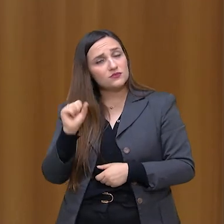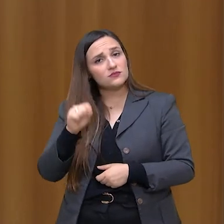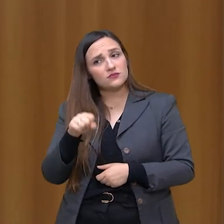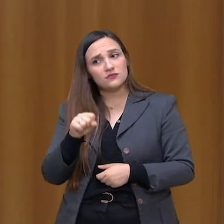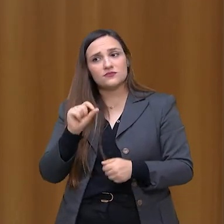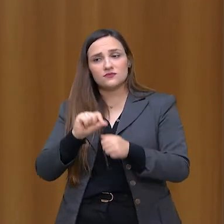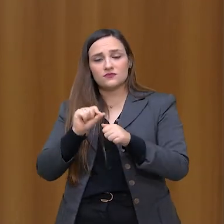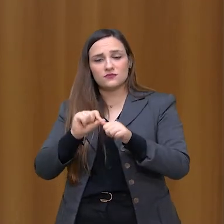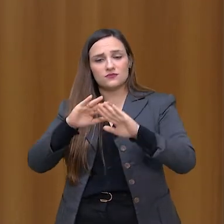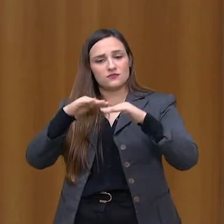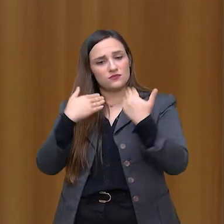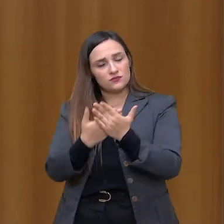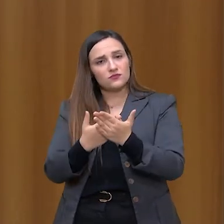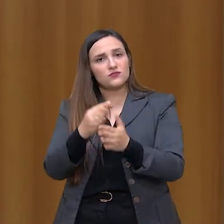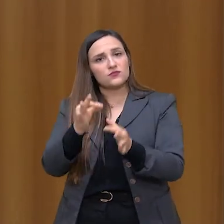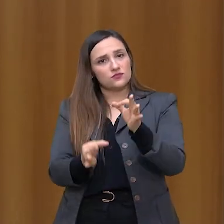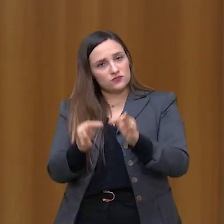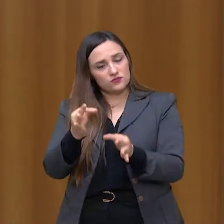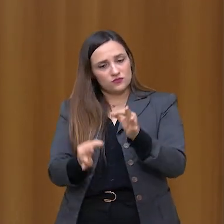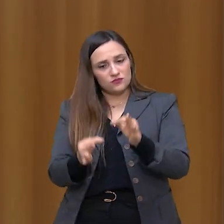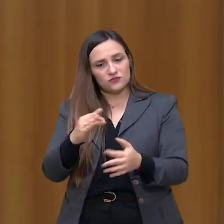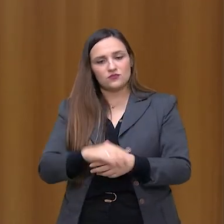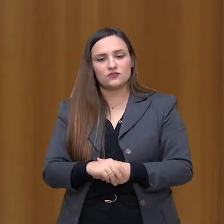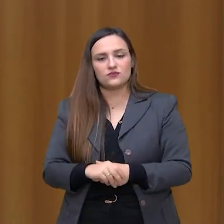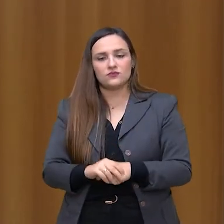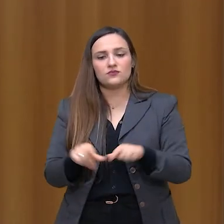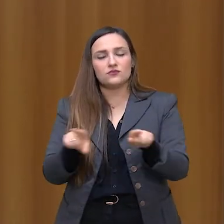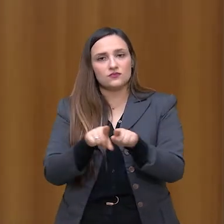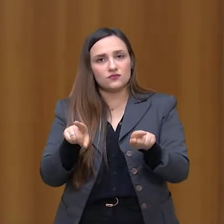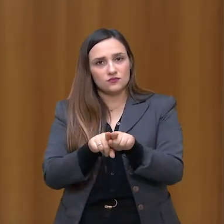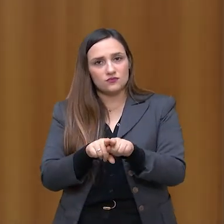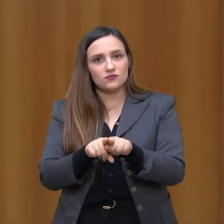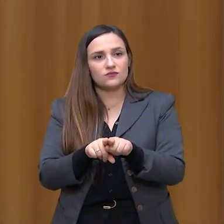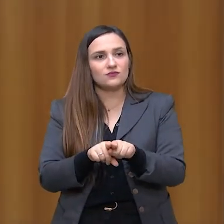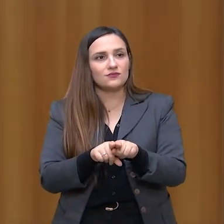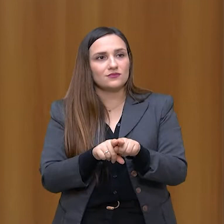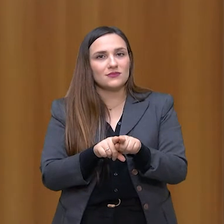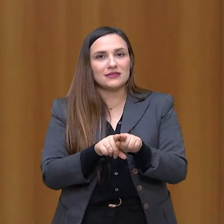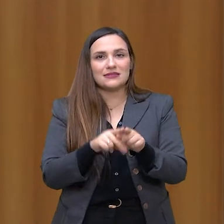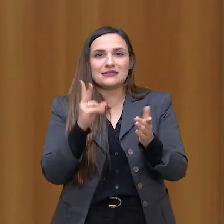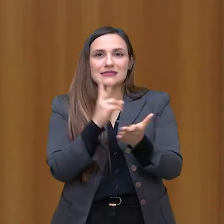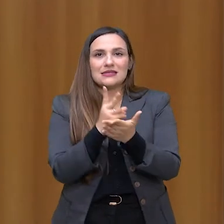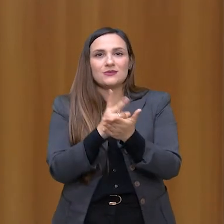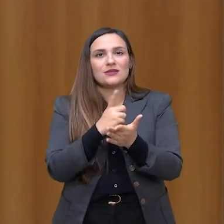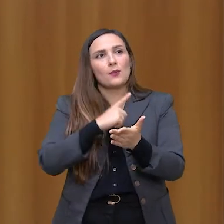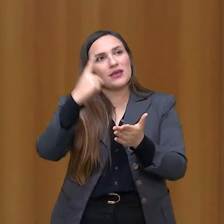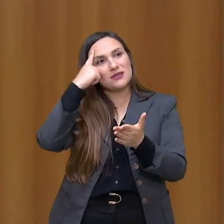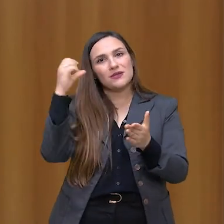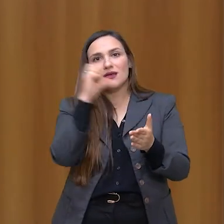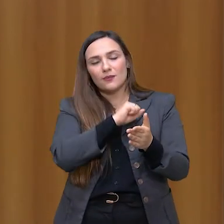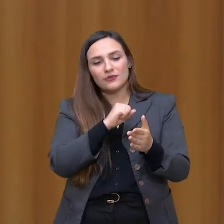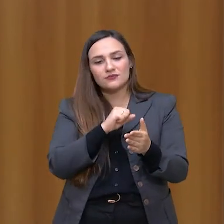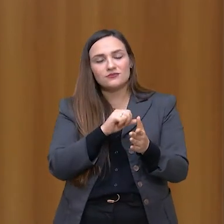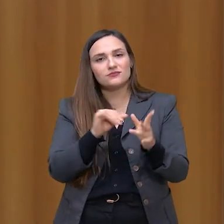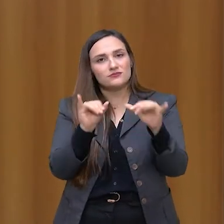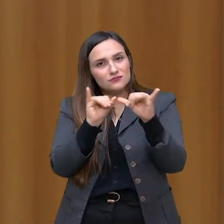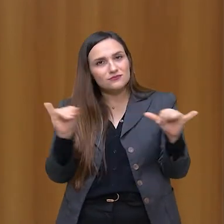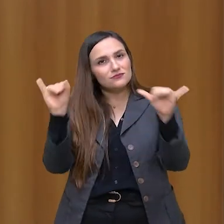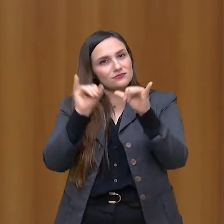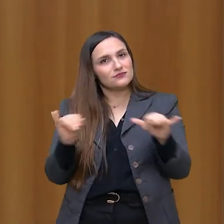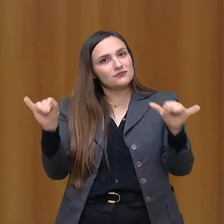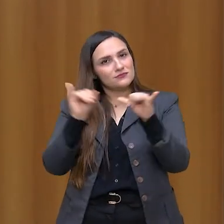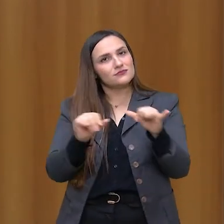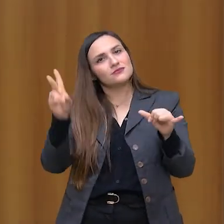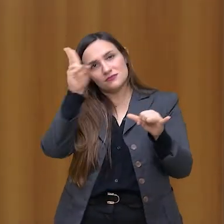temos a escola judicial que pode trabalhar com isso, a questão das pílulas do conhecimento na comunicação, com